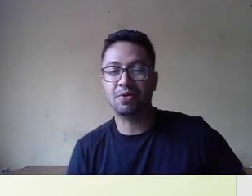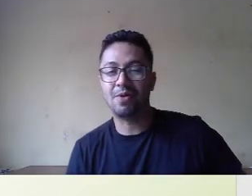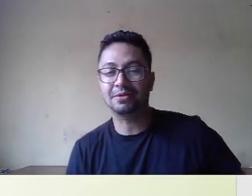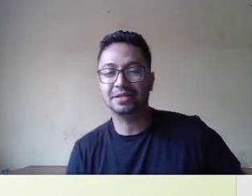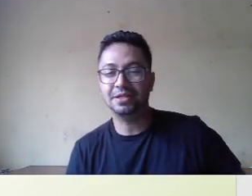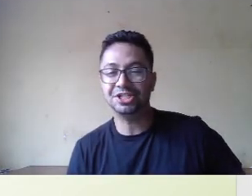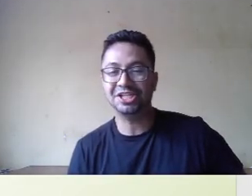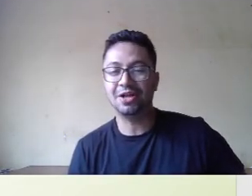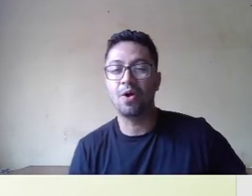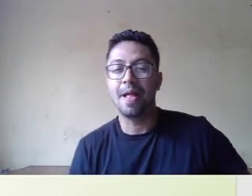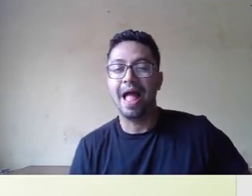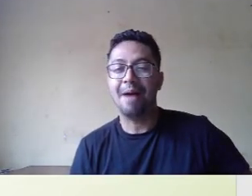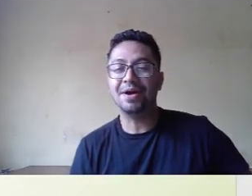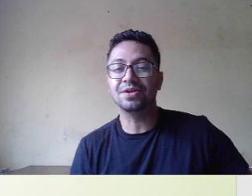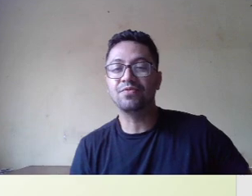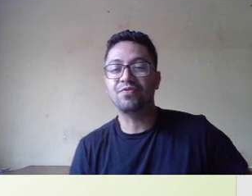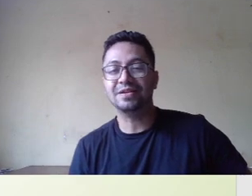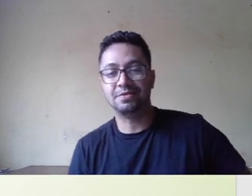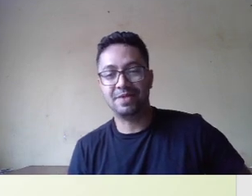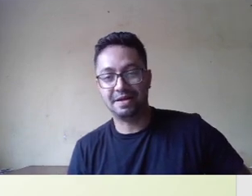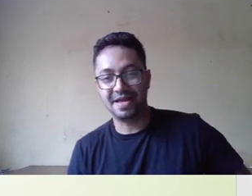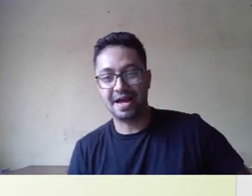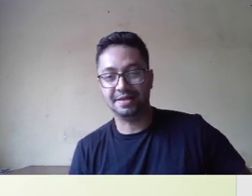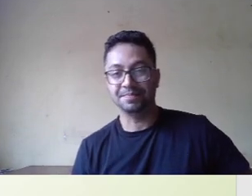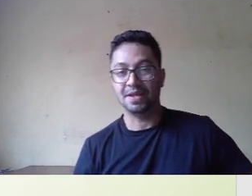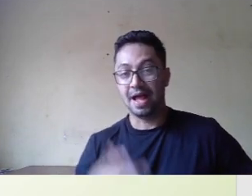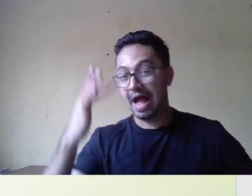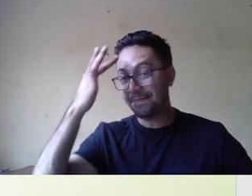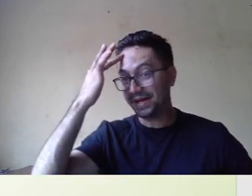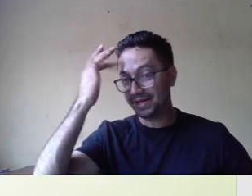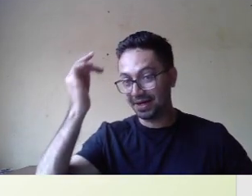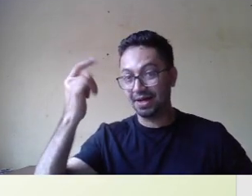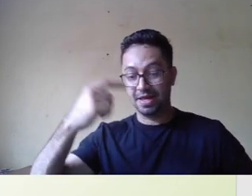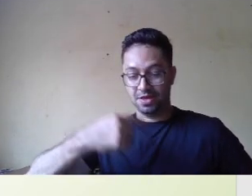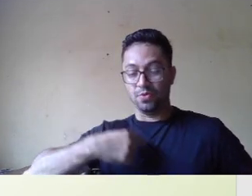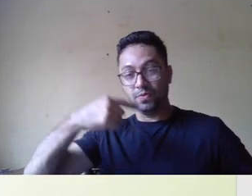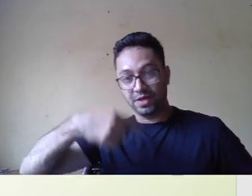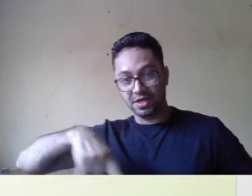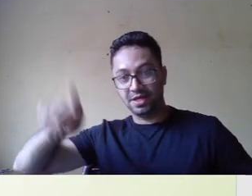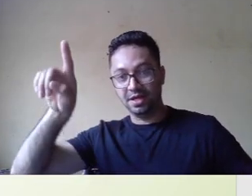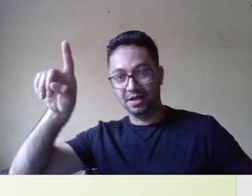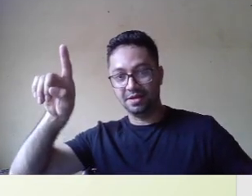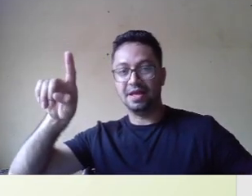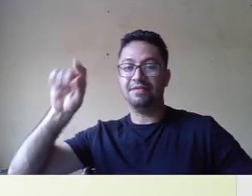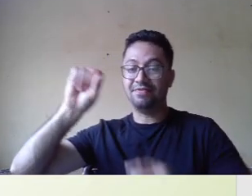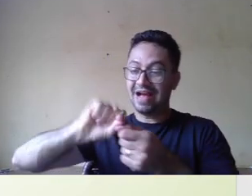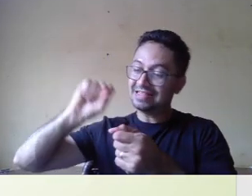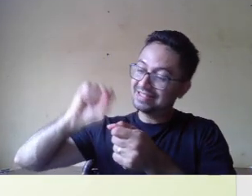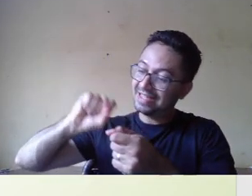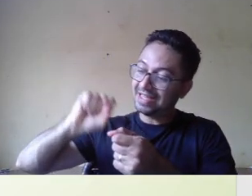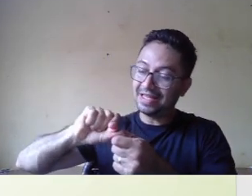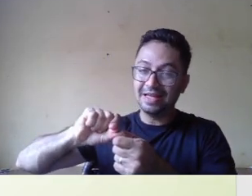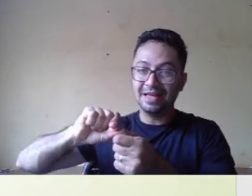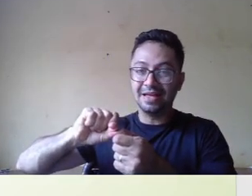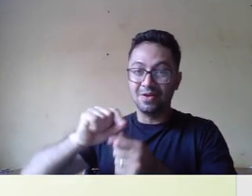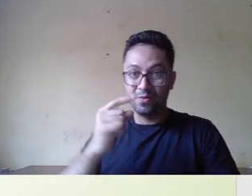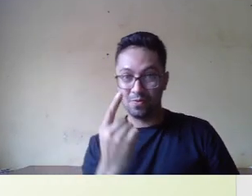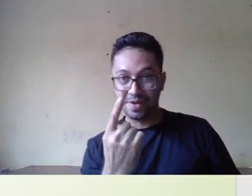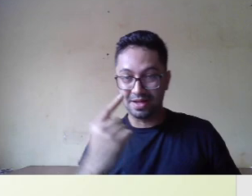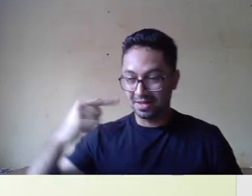exemplo, gente, ó, o quarto aqui, a gente tem, ó, amanhã eu vou fazer uma caminhada. Amanhã eu ir, né,